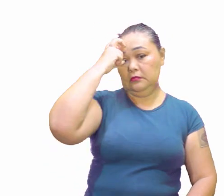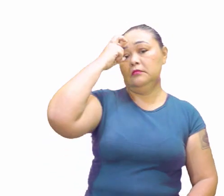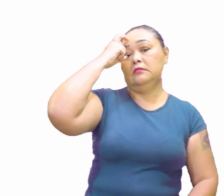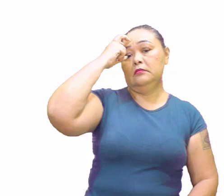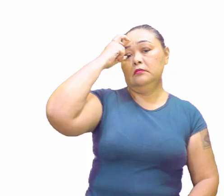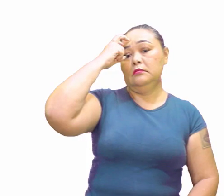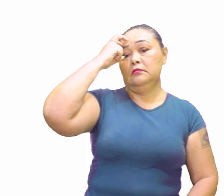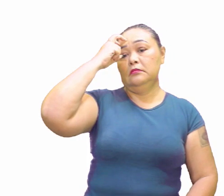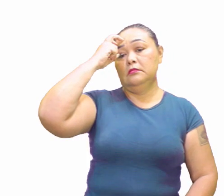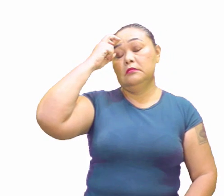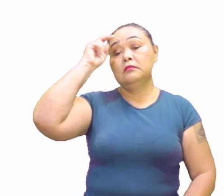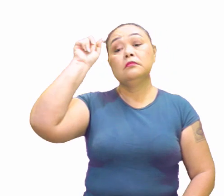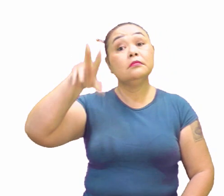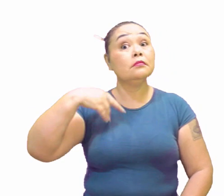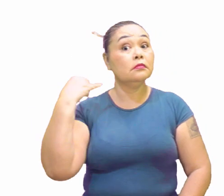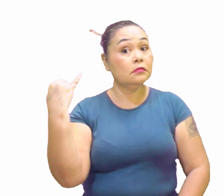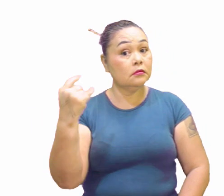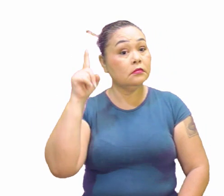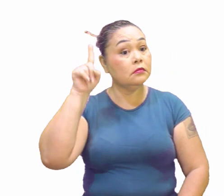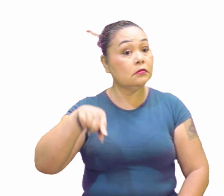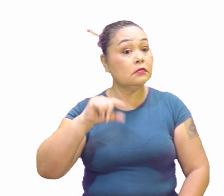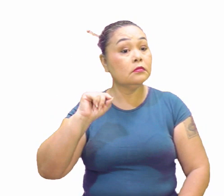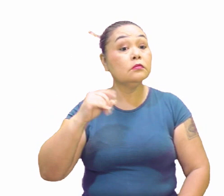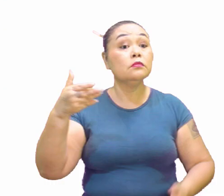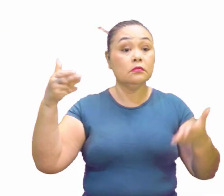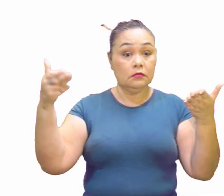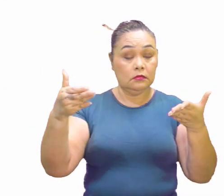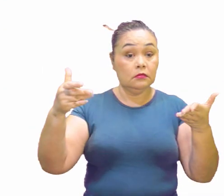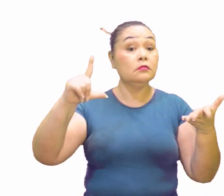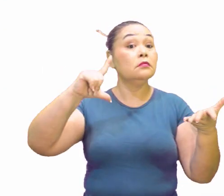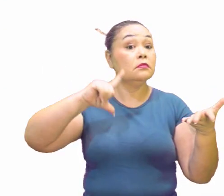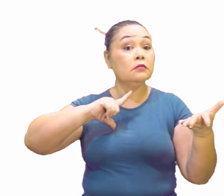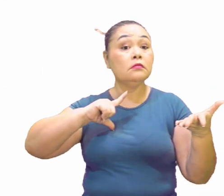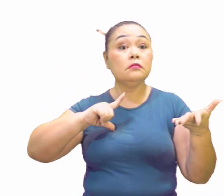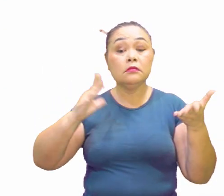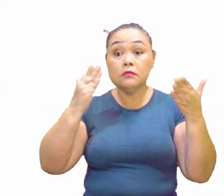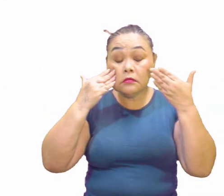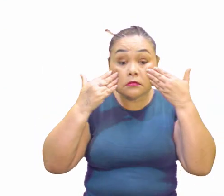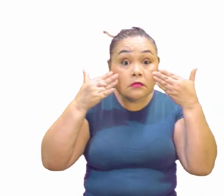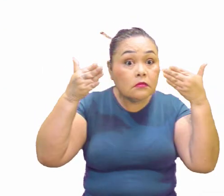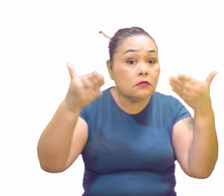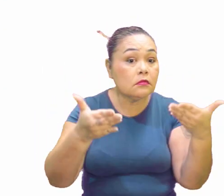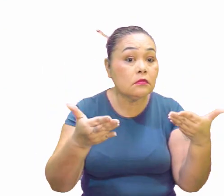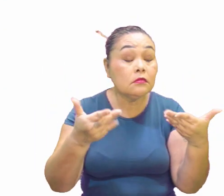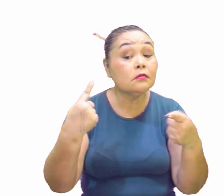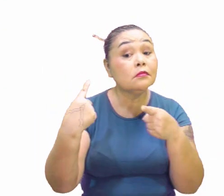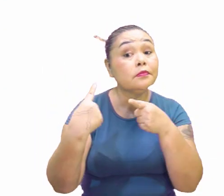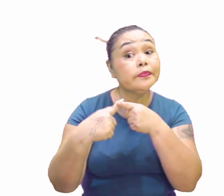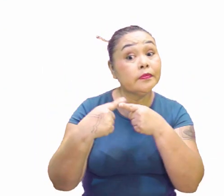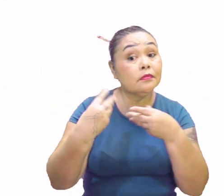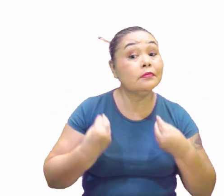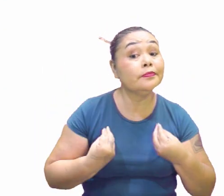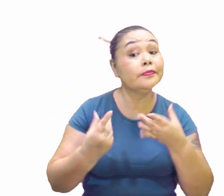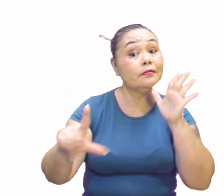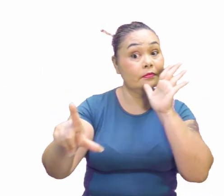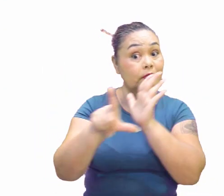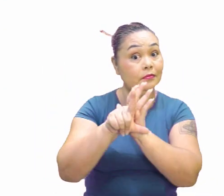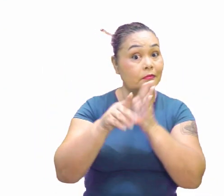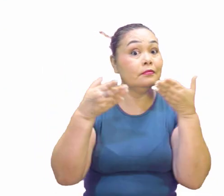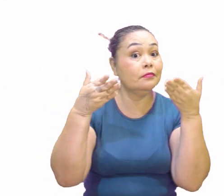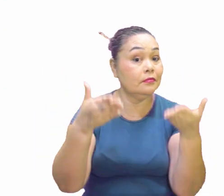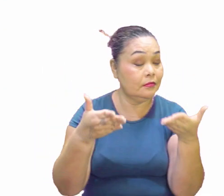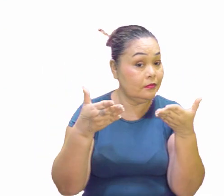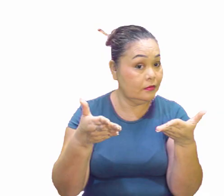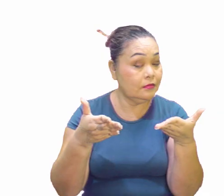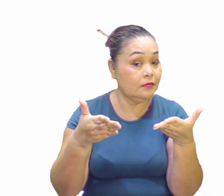culturas. Um aspecto relevante é que hoje tem-se a ênfase dada pela